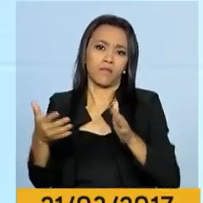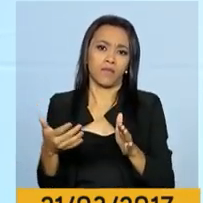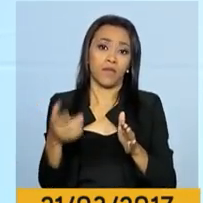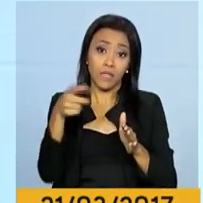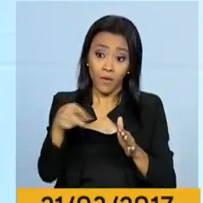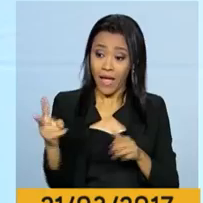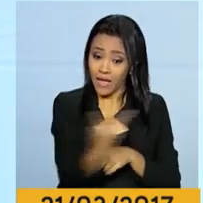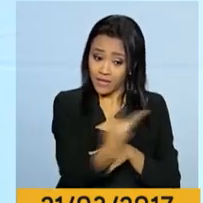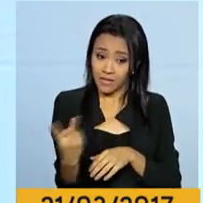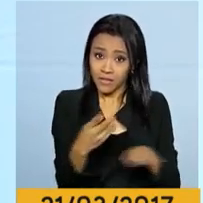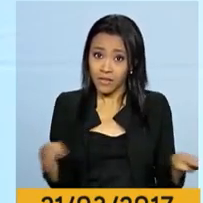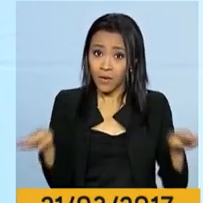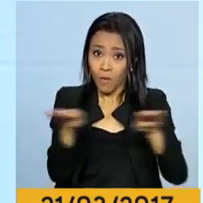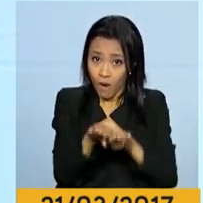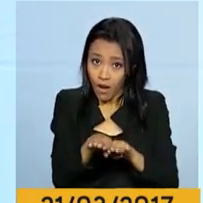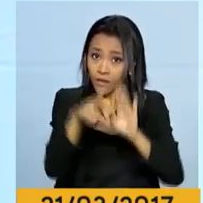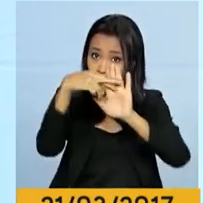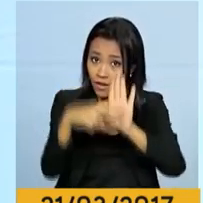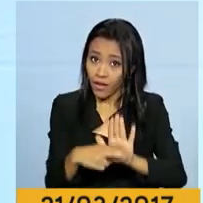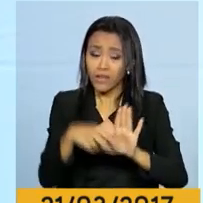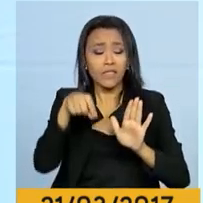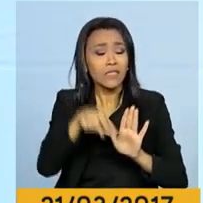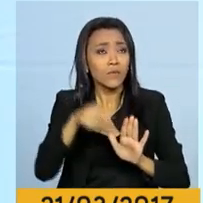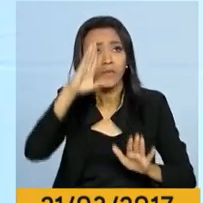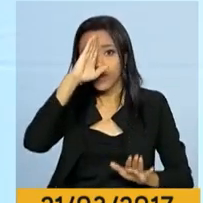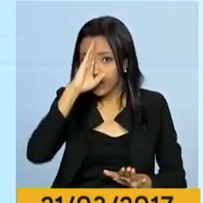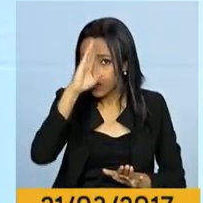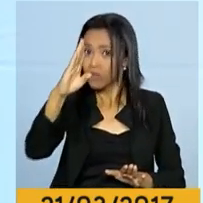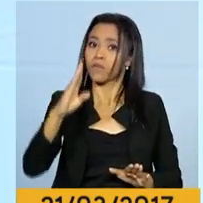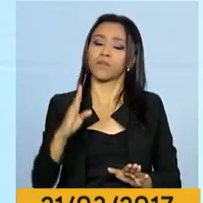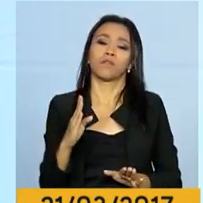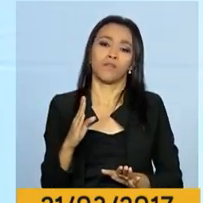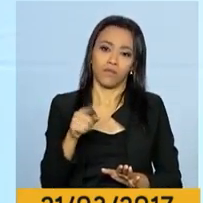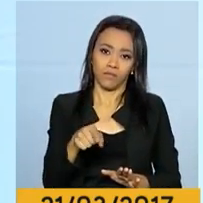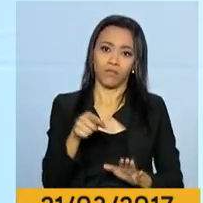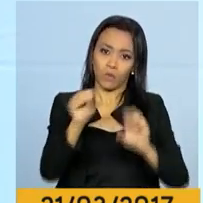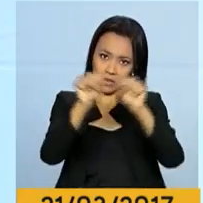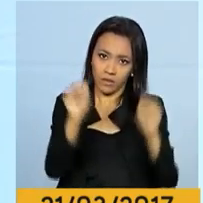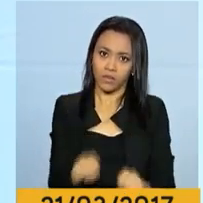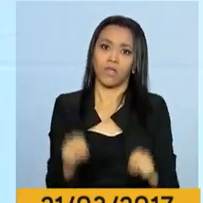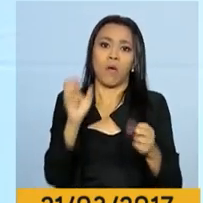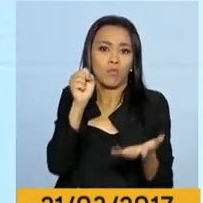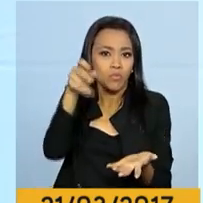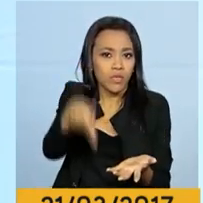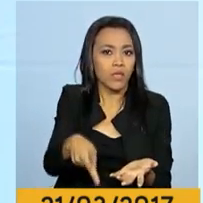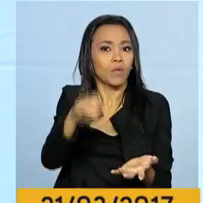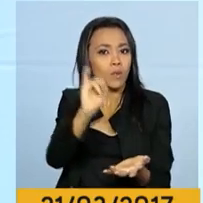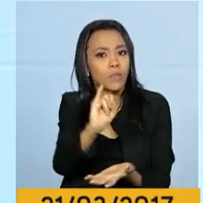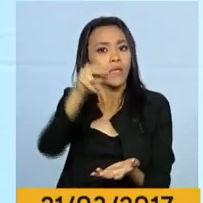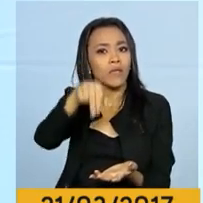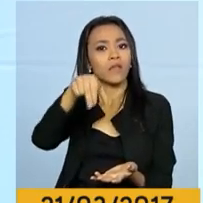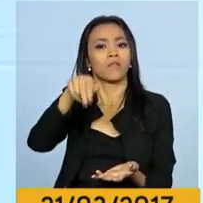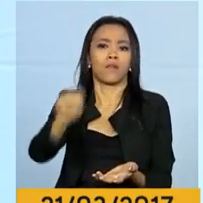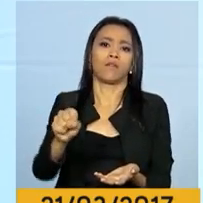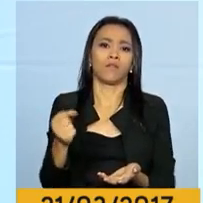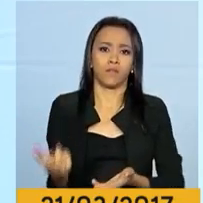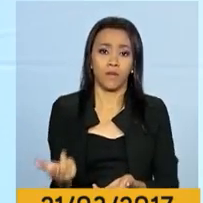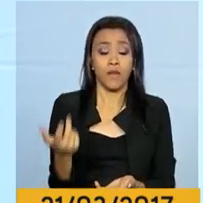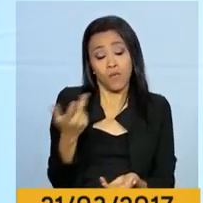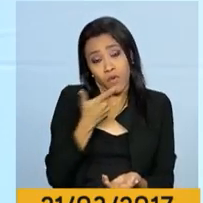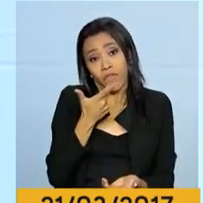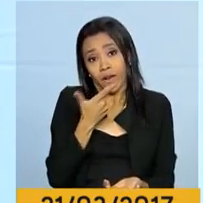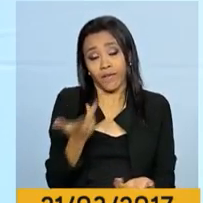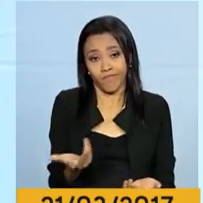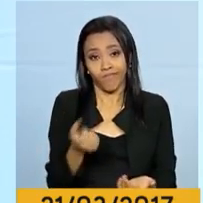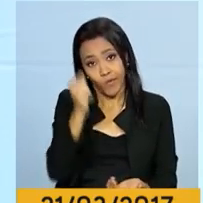é fundamental para o nosso sistema, porque senão, devo dizer, o